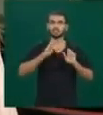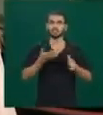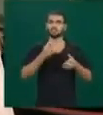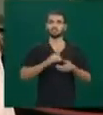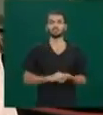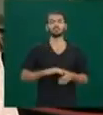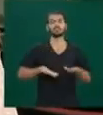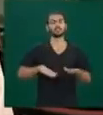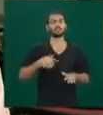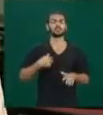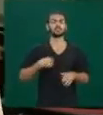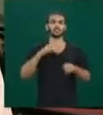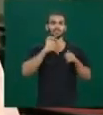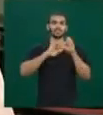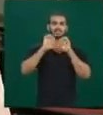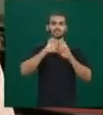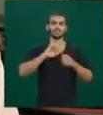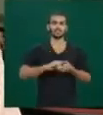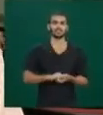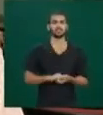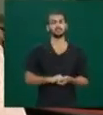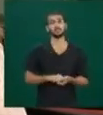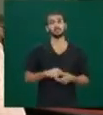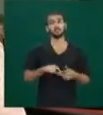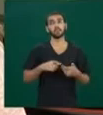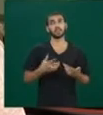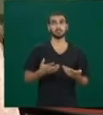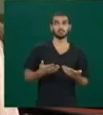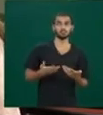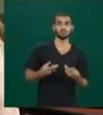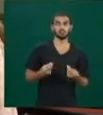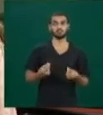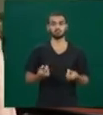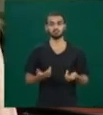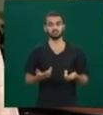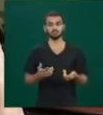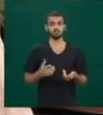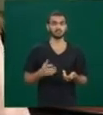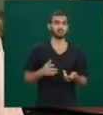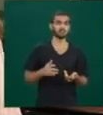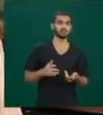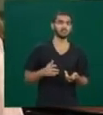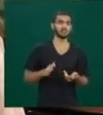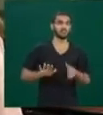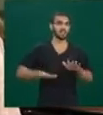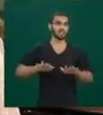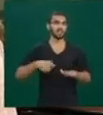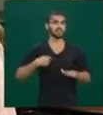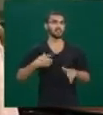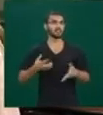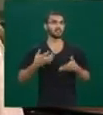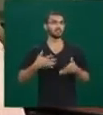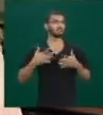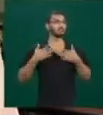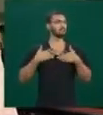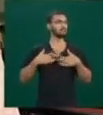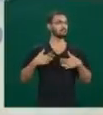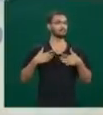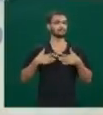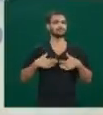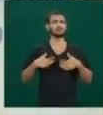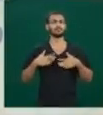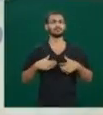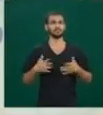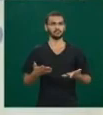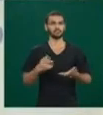dia que dá aquele baque na mente, mas assim, às vezes eu queria só ficar mais tranquila com os dois.